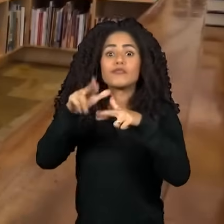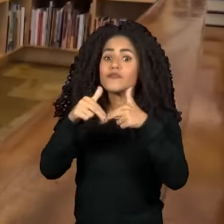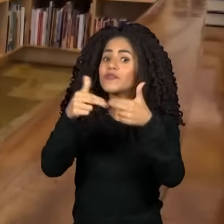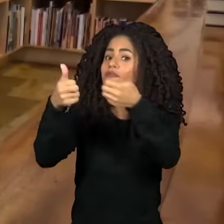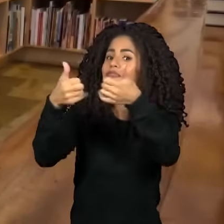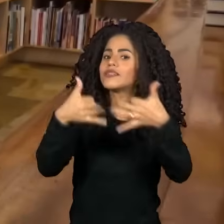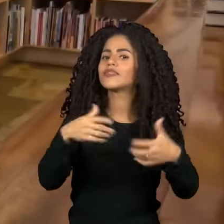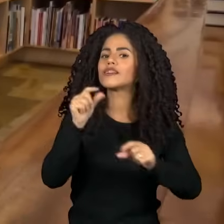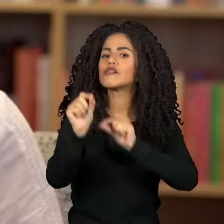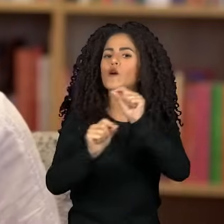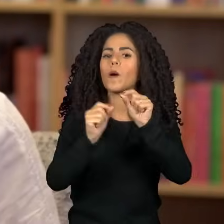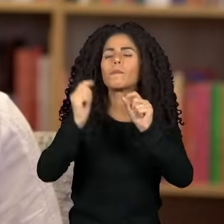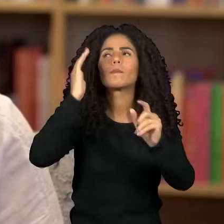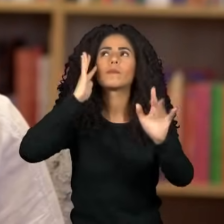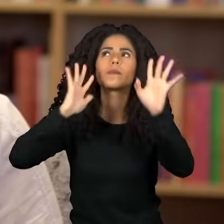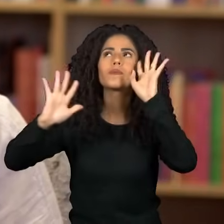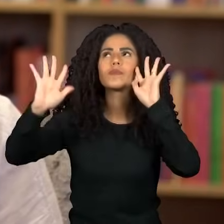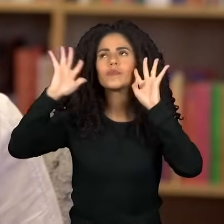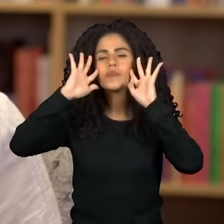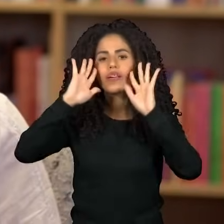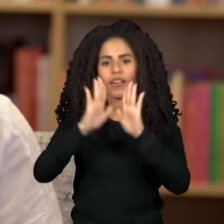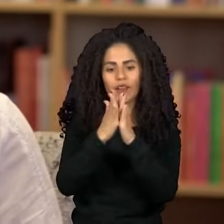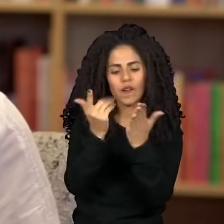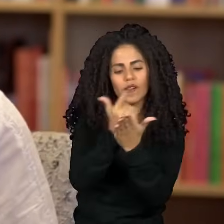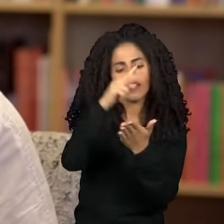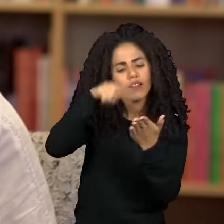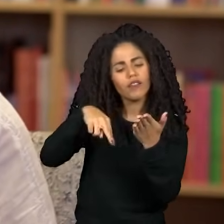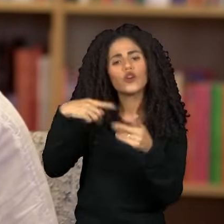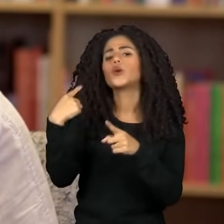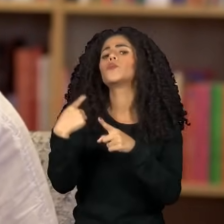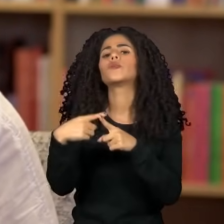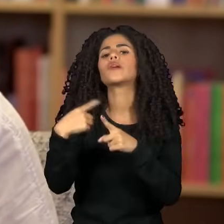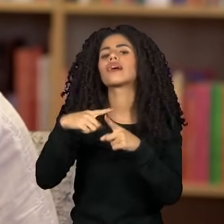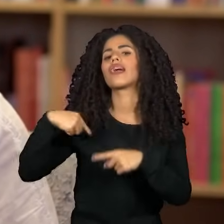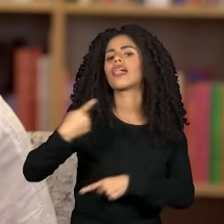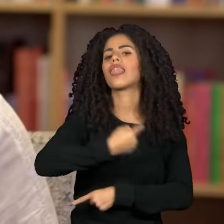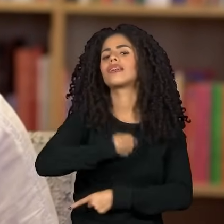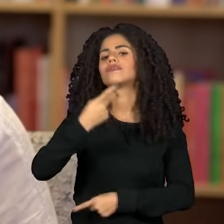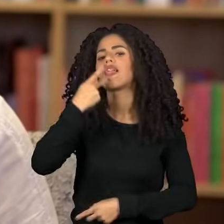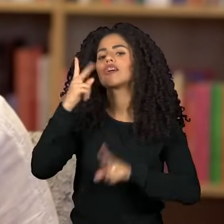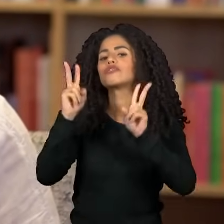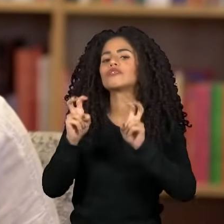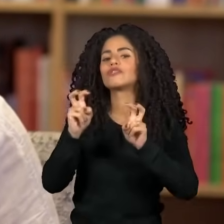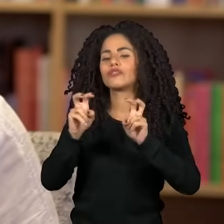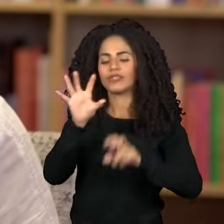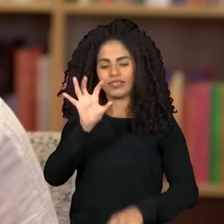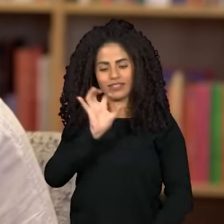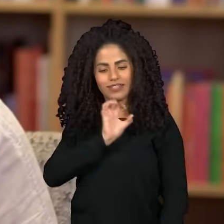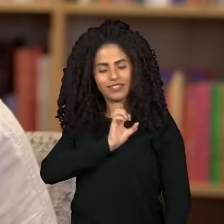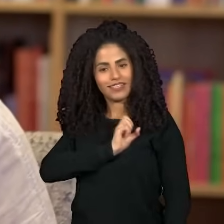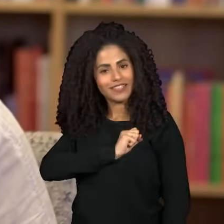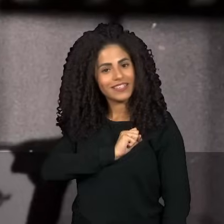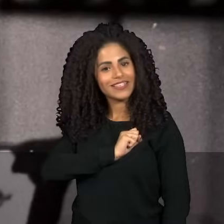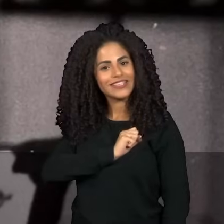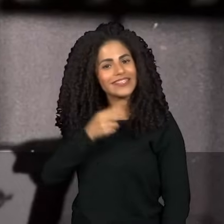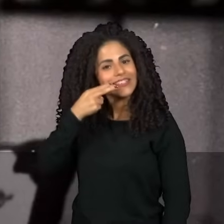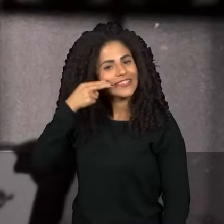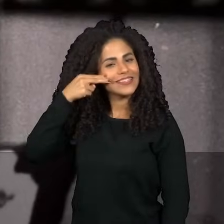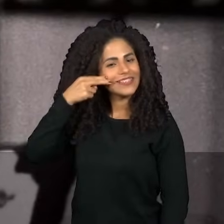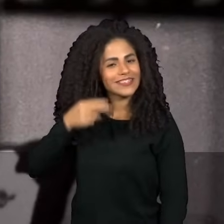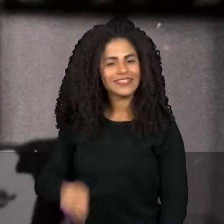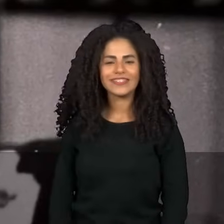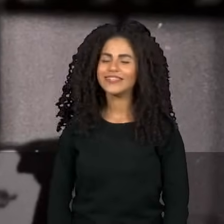isso explica a teoria, explica o livro, explica por que a gente está conversando sobre o amor a partir da perspectiva da Bel.